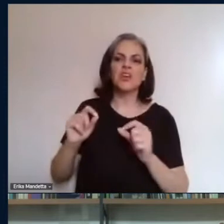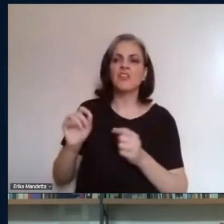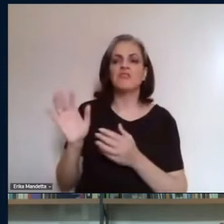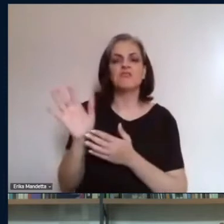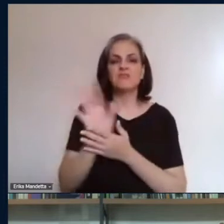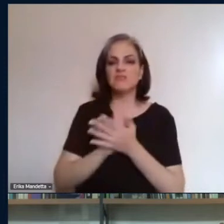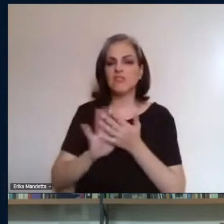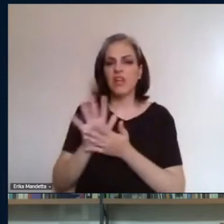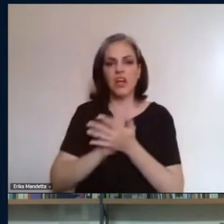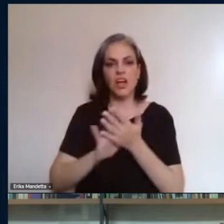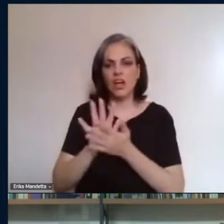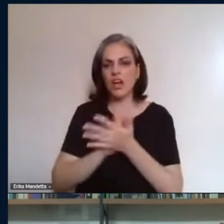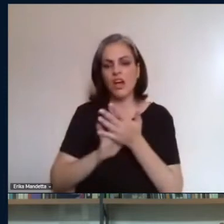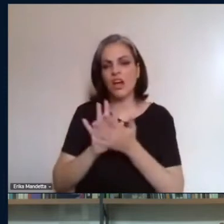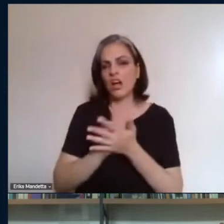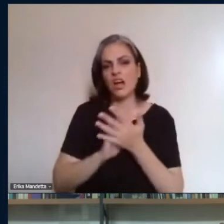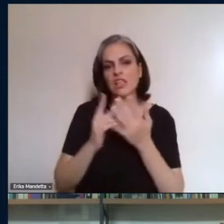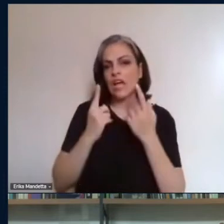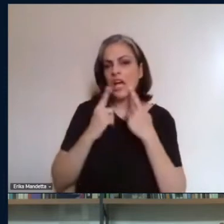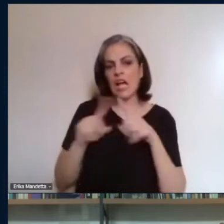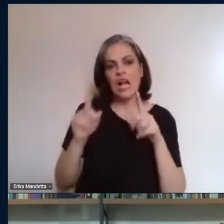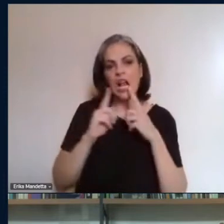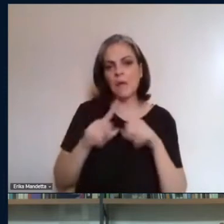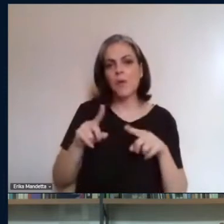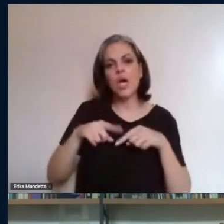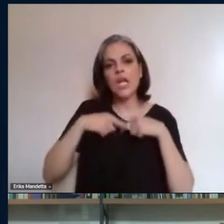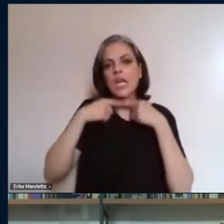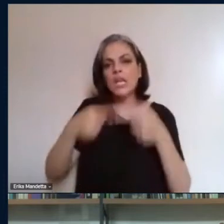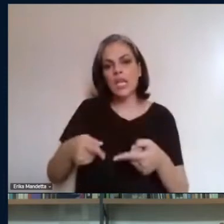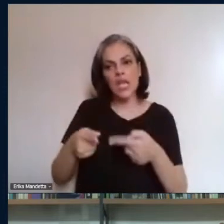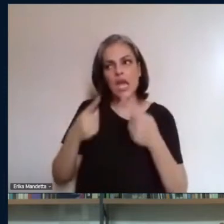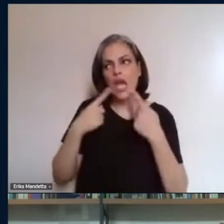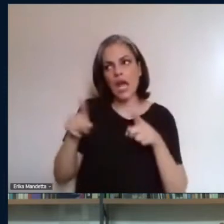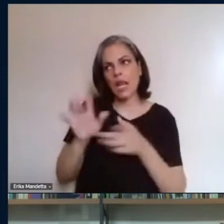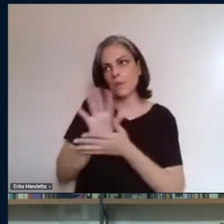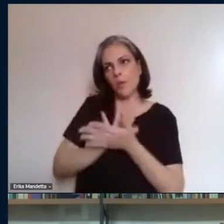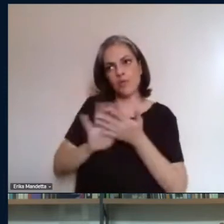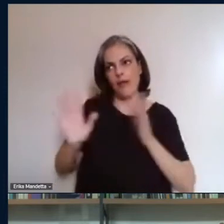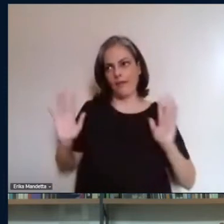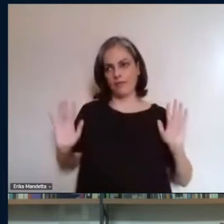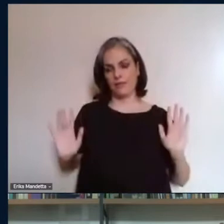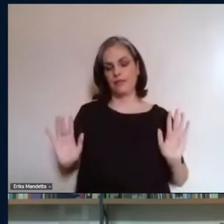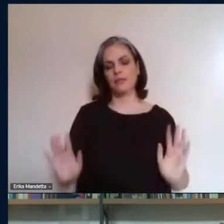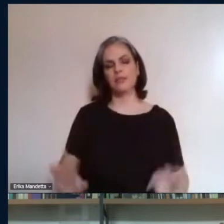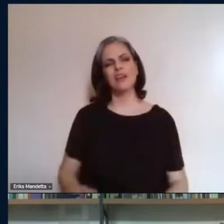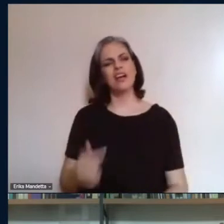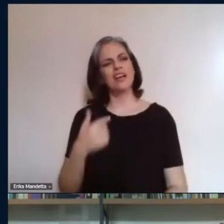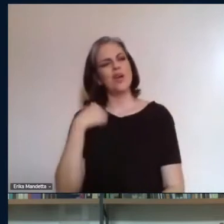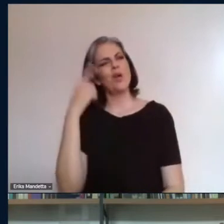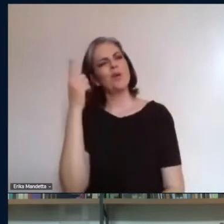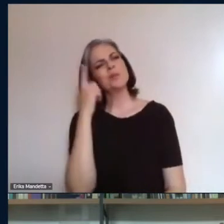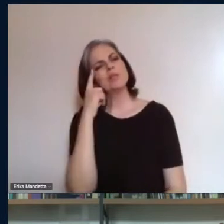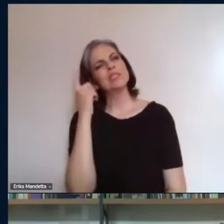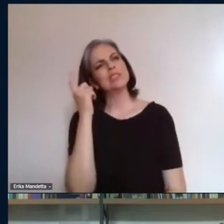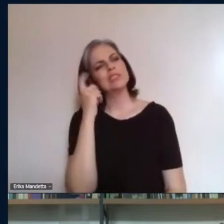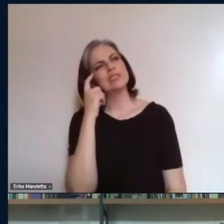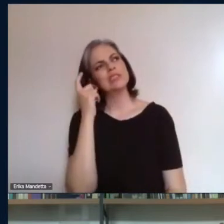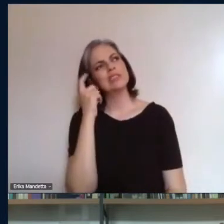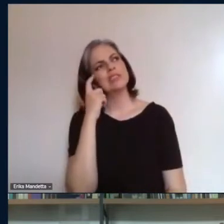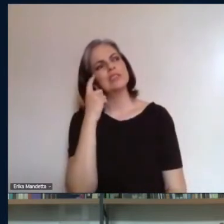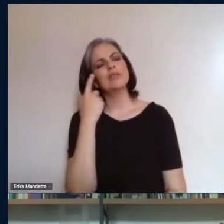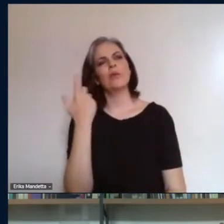em relação a isso, não teve nenhuma reclamação registrada, aí eu pensei assim, a gente também teria que